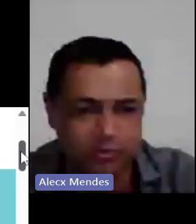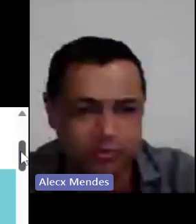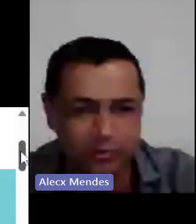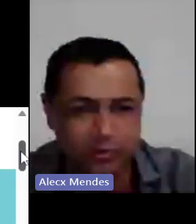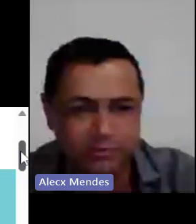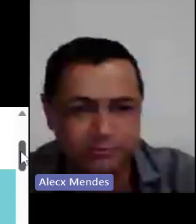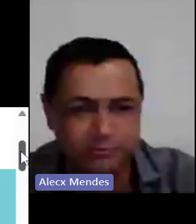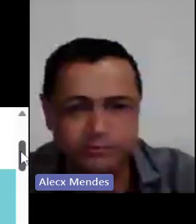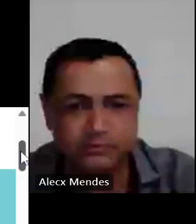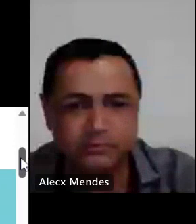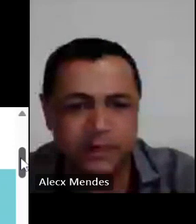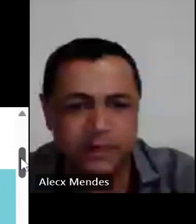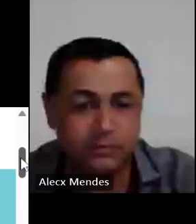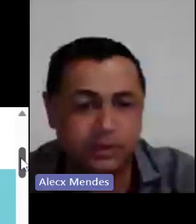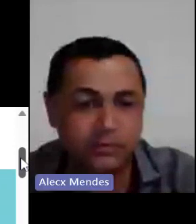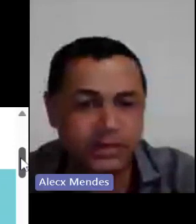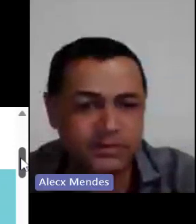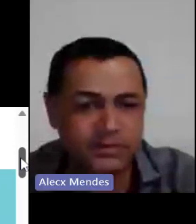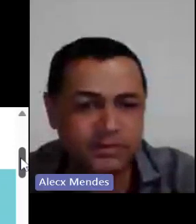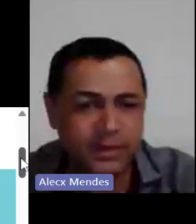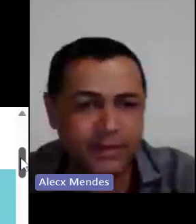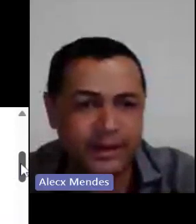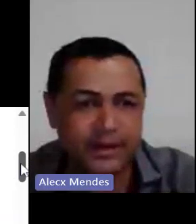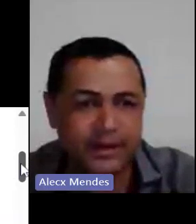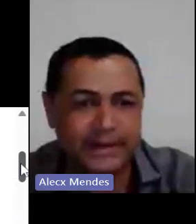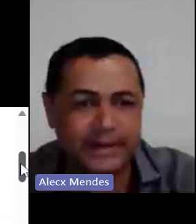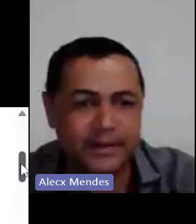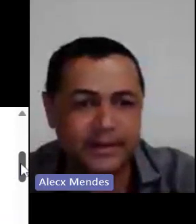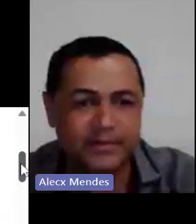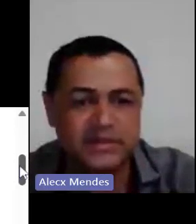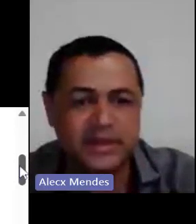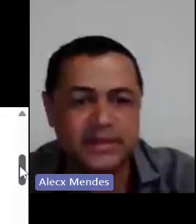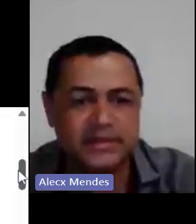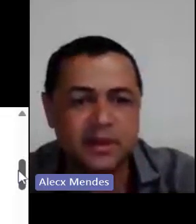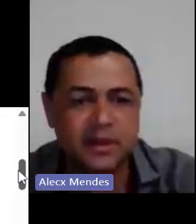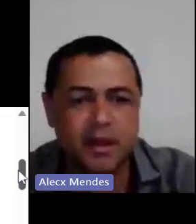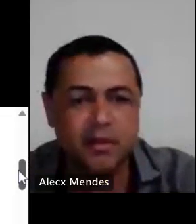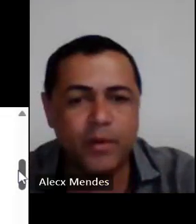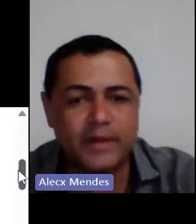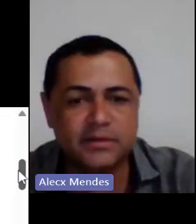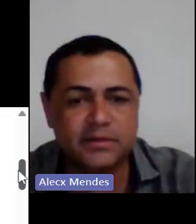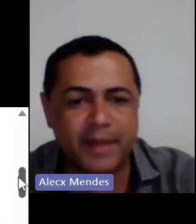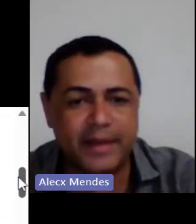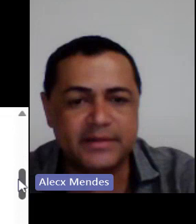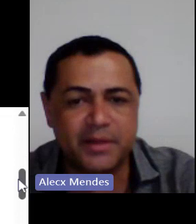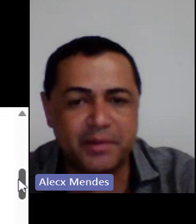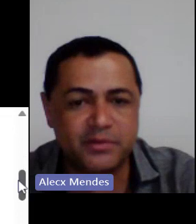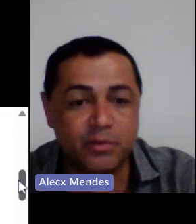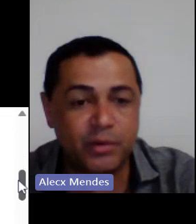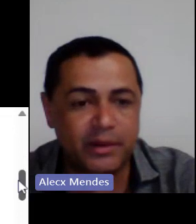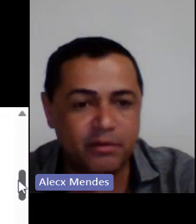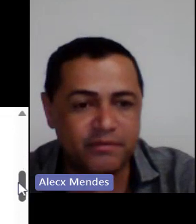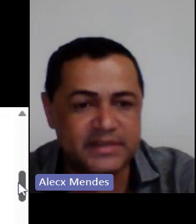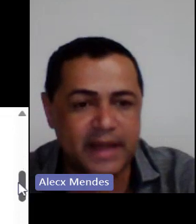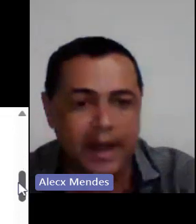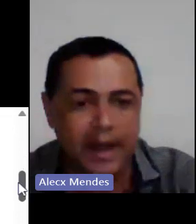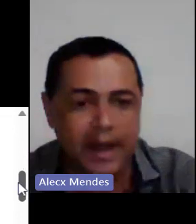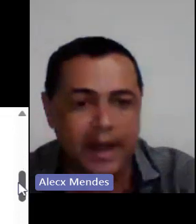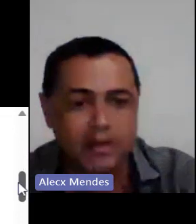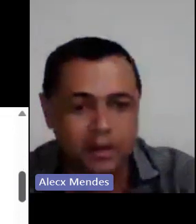como segunda língua. Então, tem um textozinho bem bacana, né, aqui para vocês. Quais são os países que têm inglês como